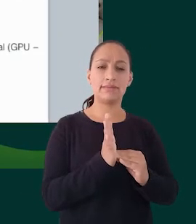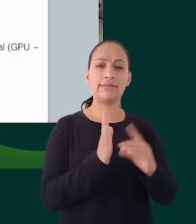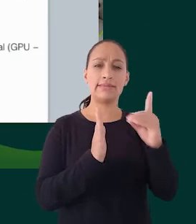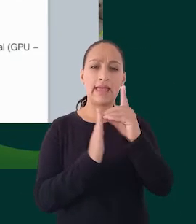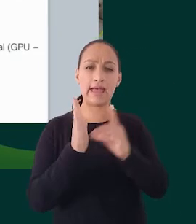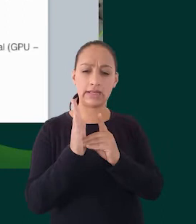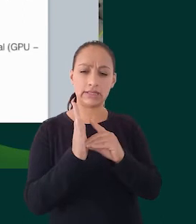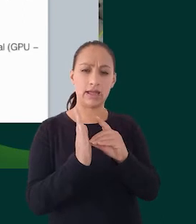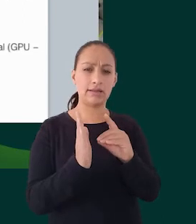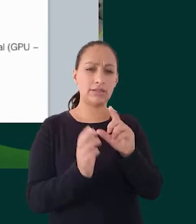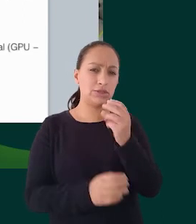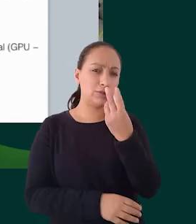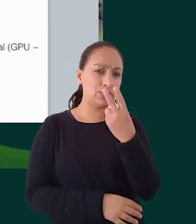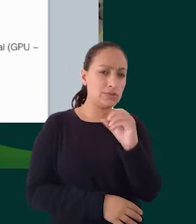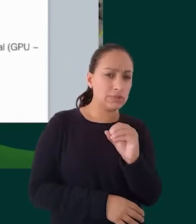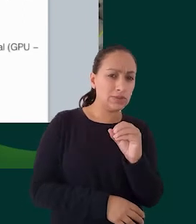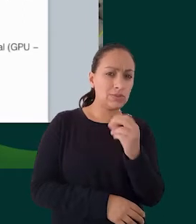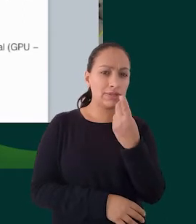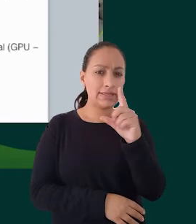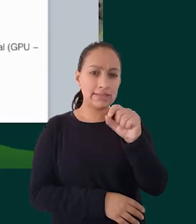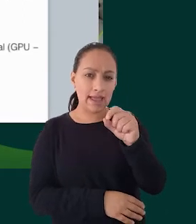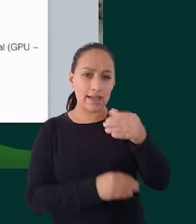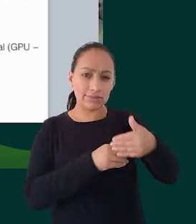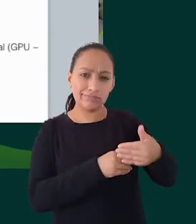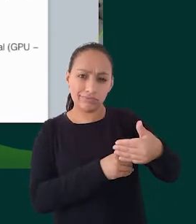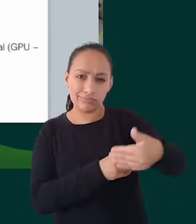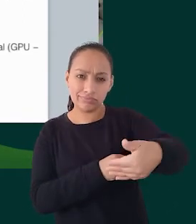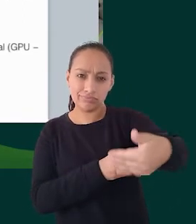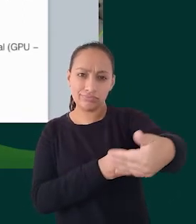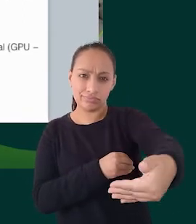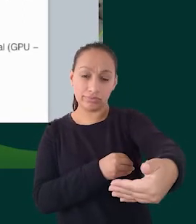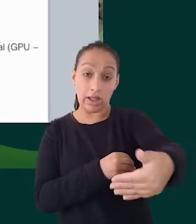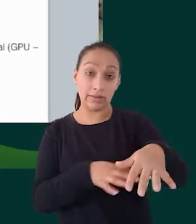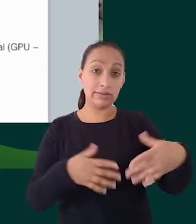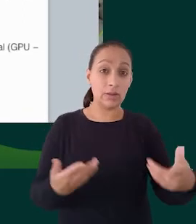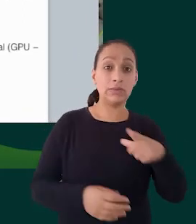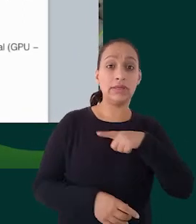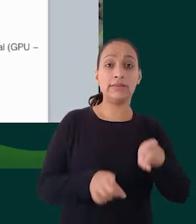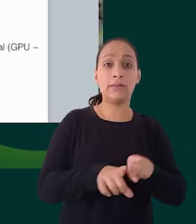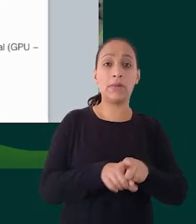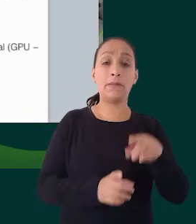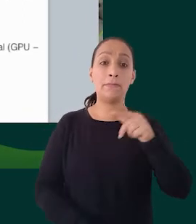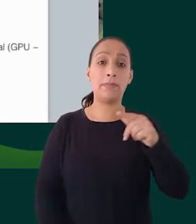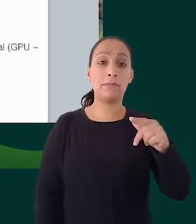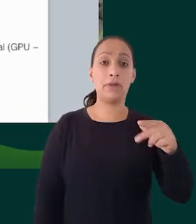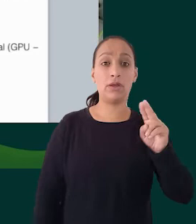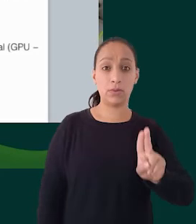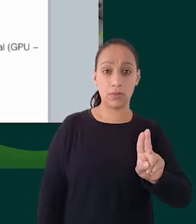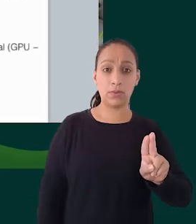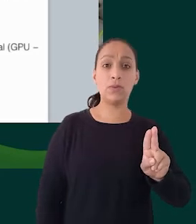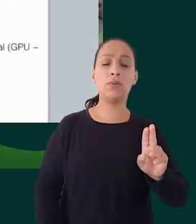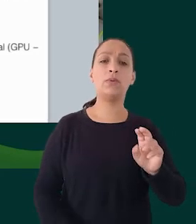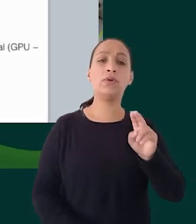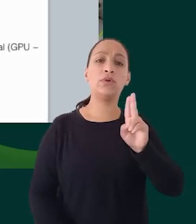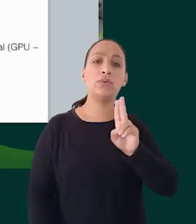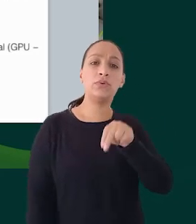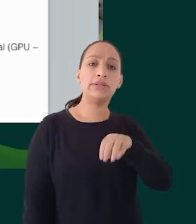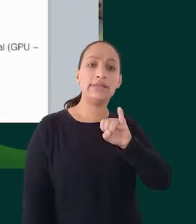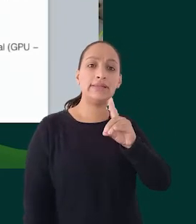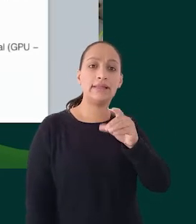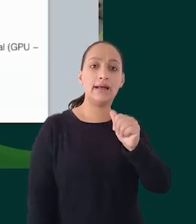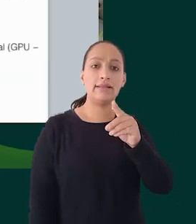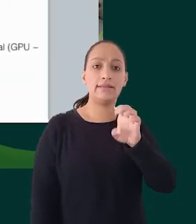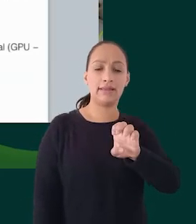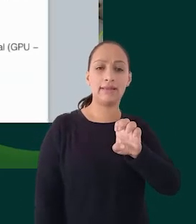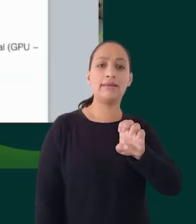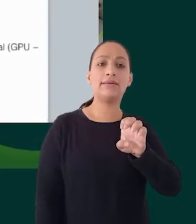década aqui de 2010 em diante, né? E aí tem os adventos das TPUs, que são unidades de processamento específicas para trabalhar